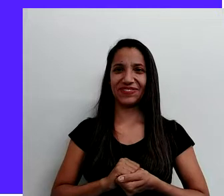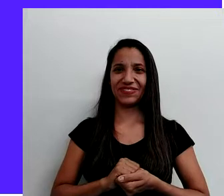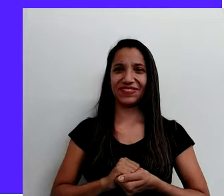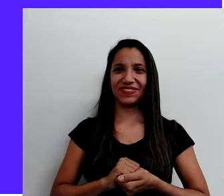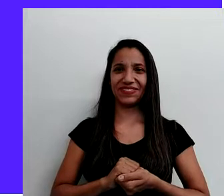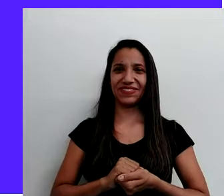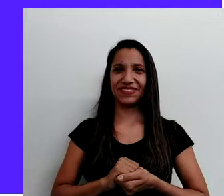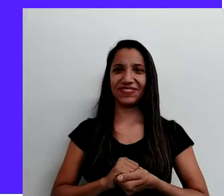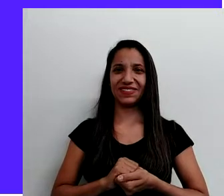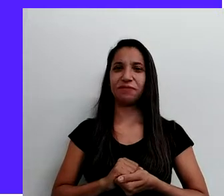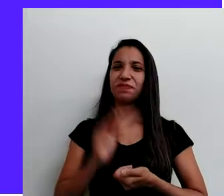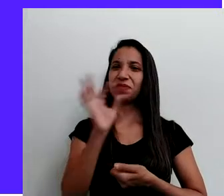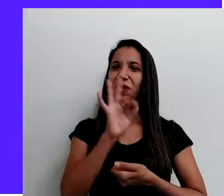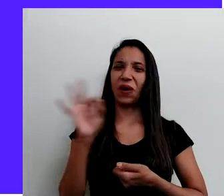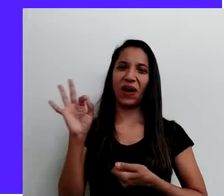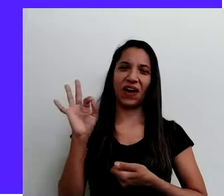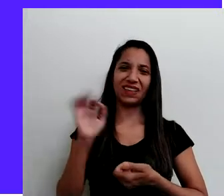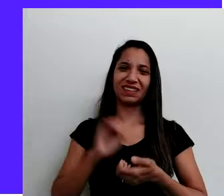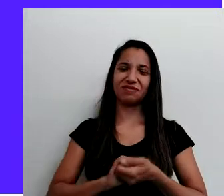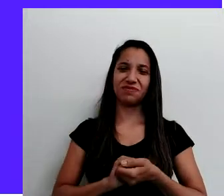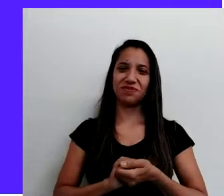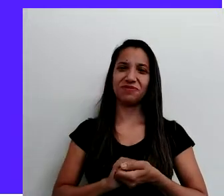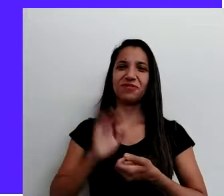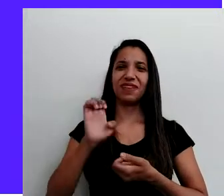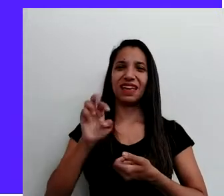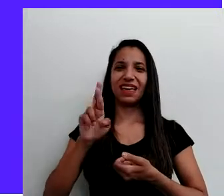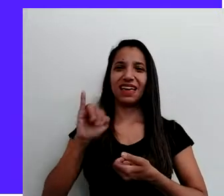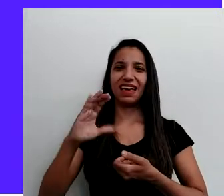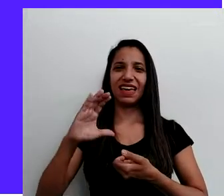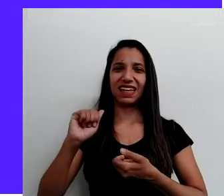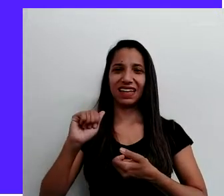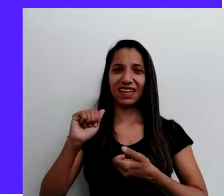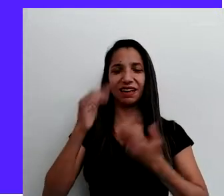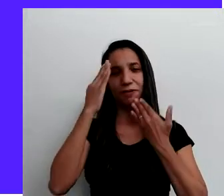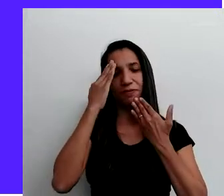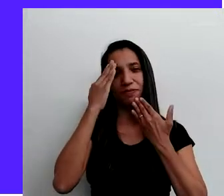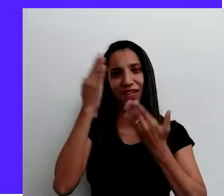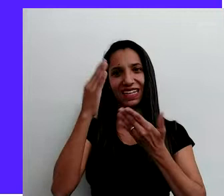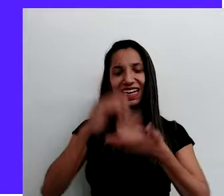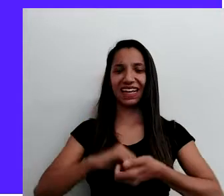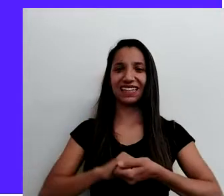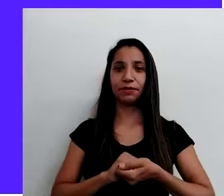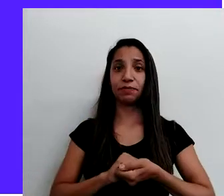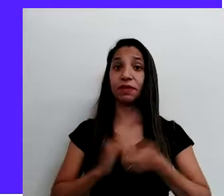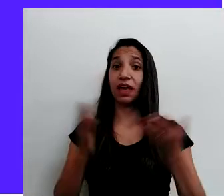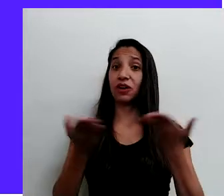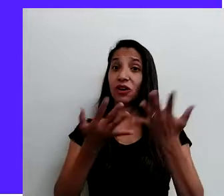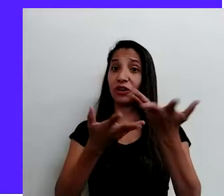Ótimo, Érica. Obrigado. Bastante coisa para a gente conversar daqui a pouco. Agora, Flávia, por favor.